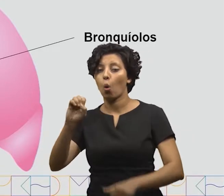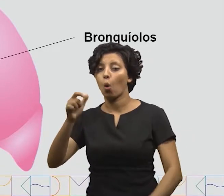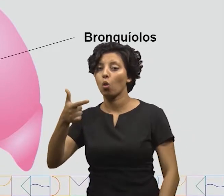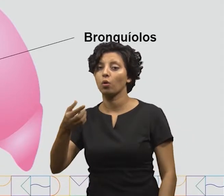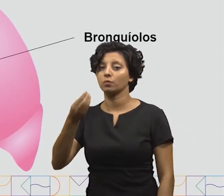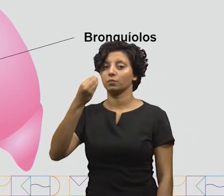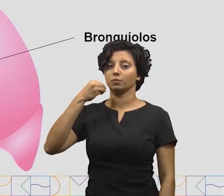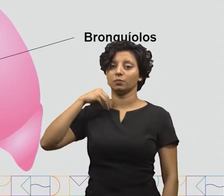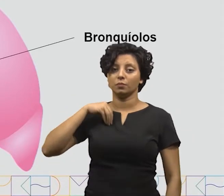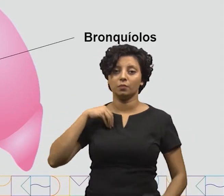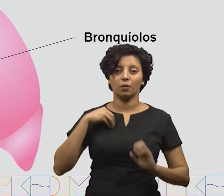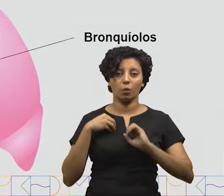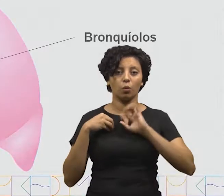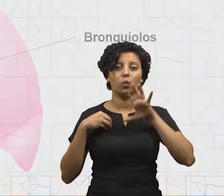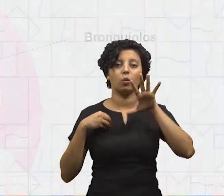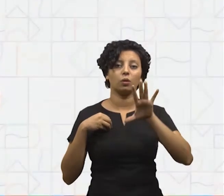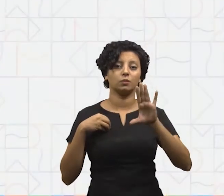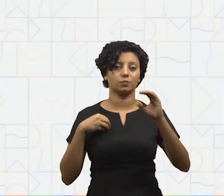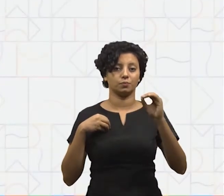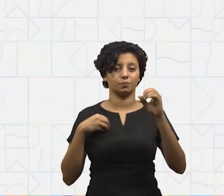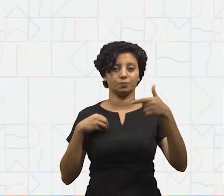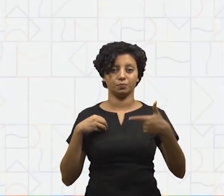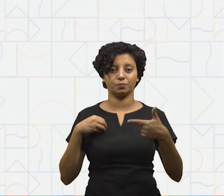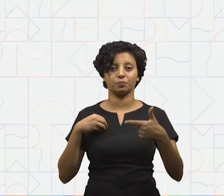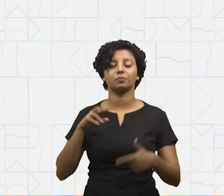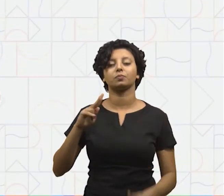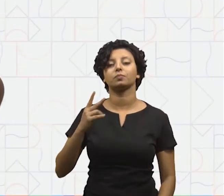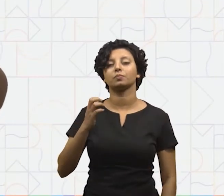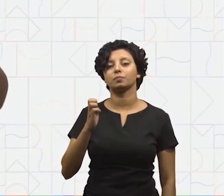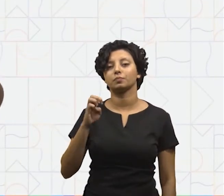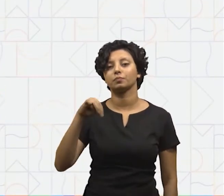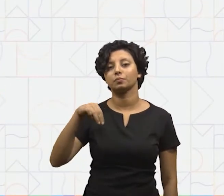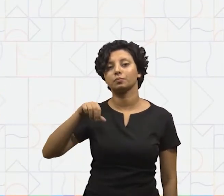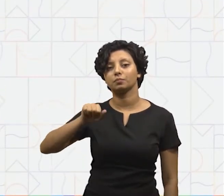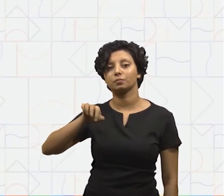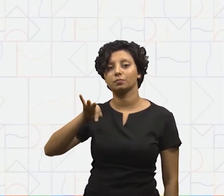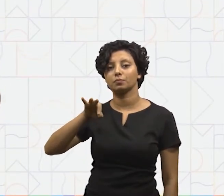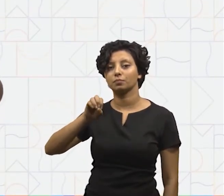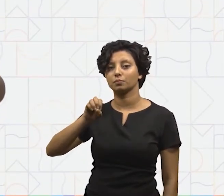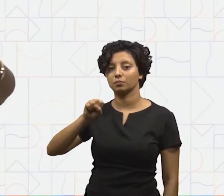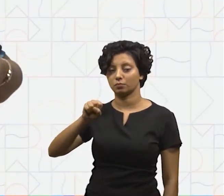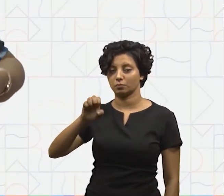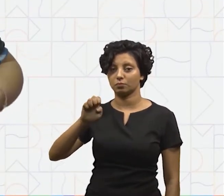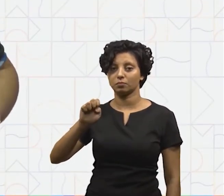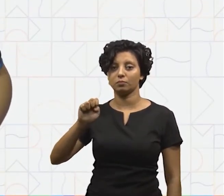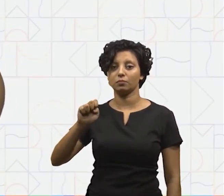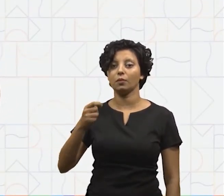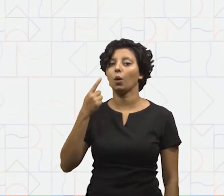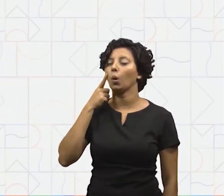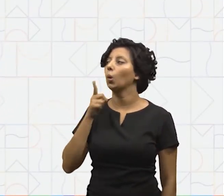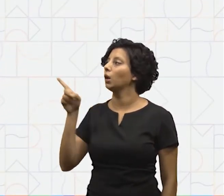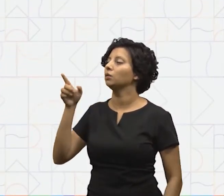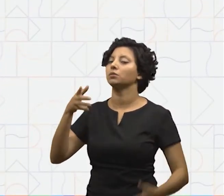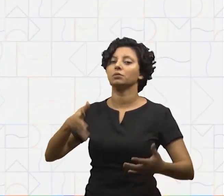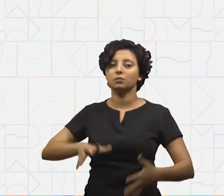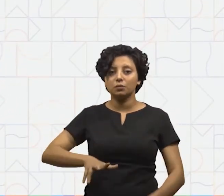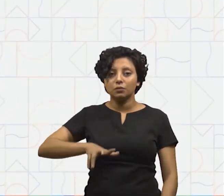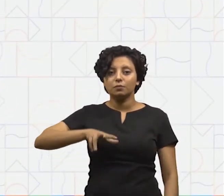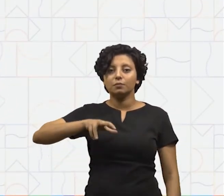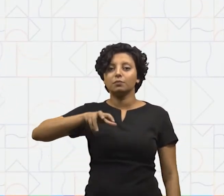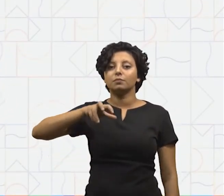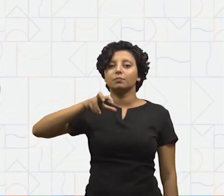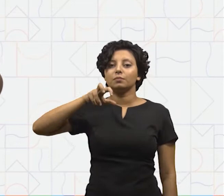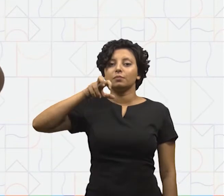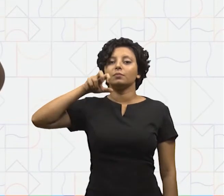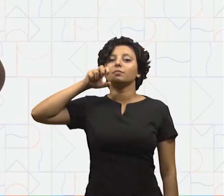como hematose. Na respiração, a inspiração, ou seja, a entrada de